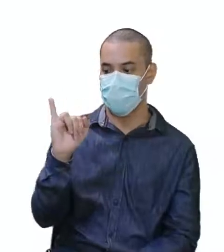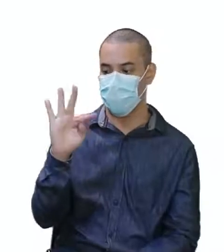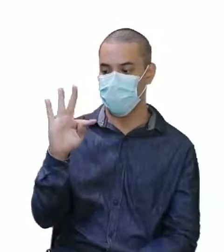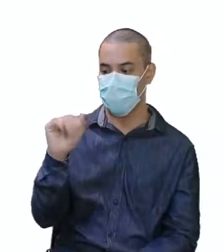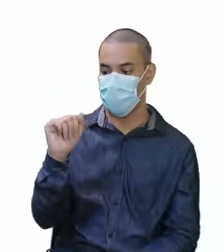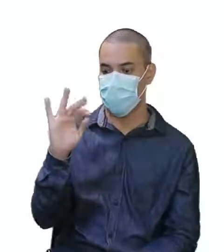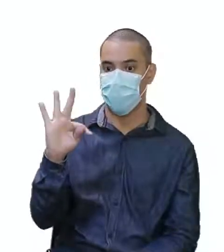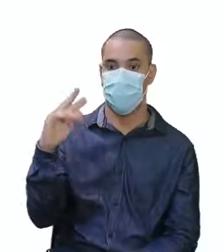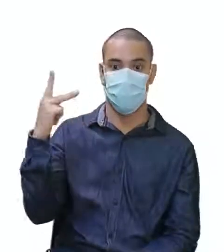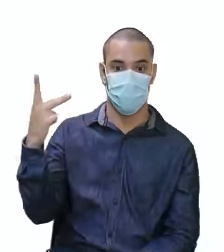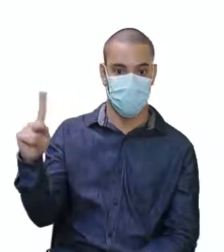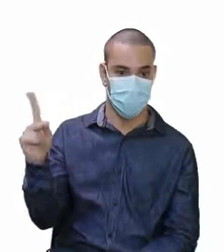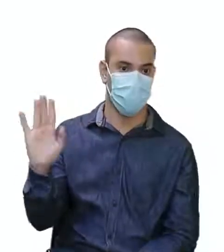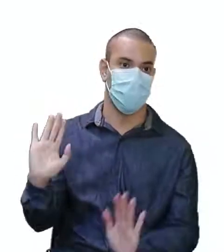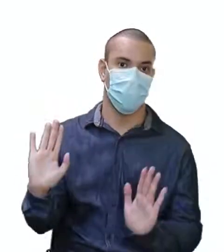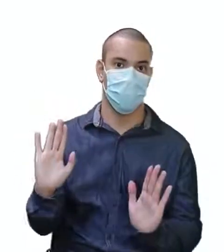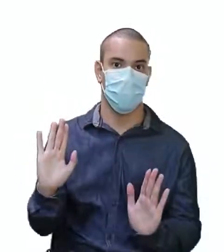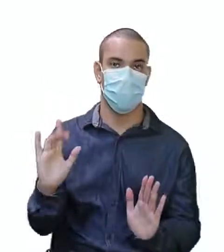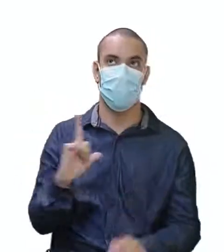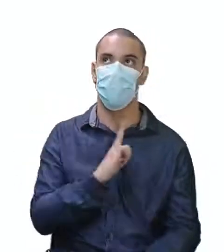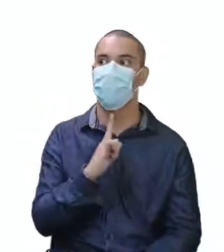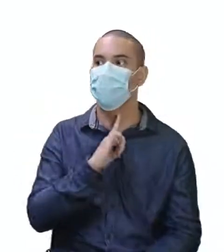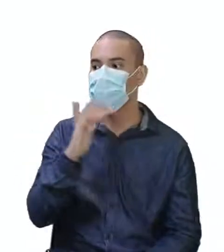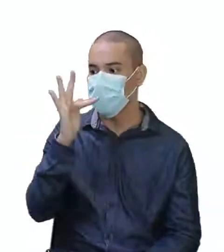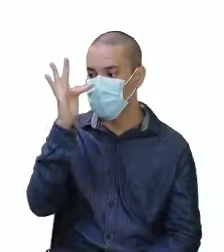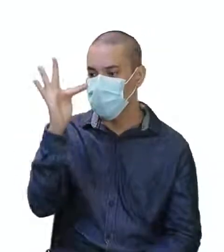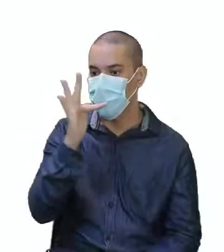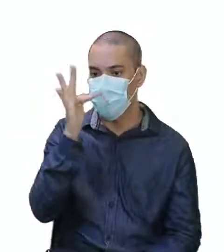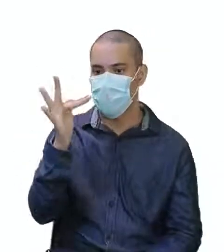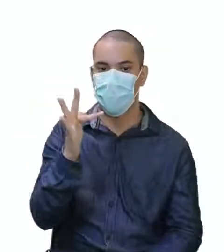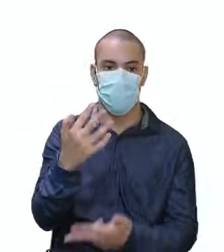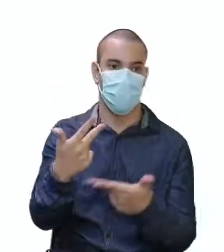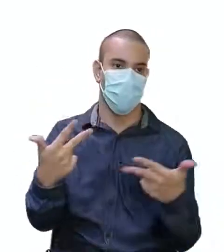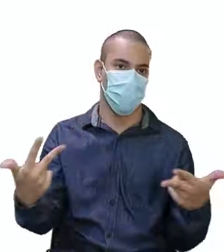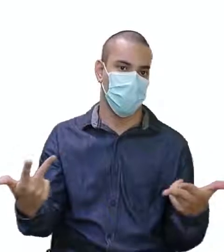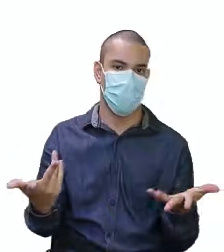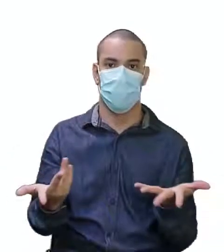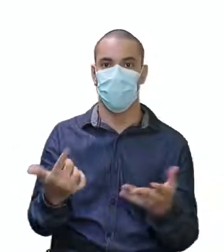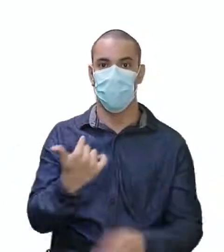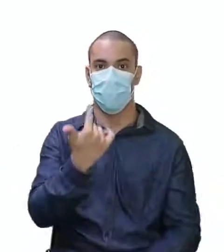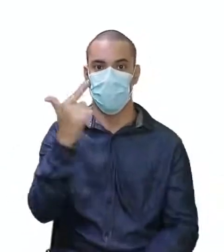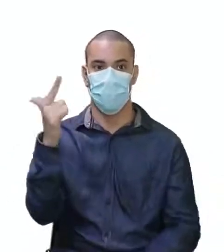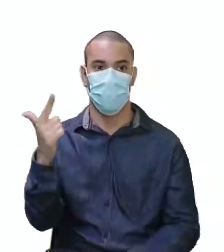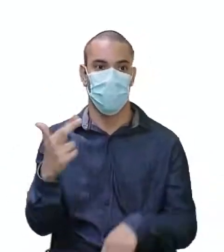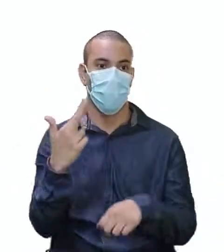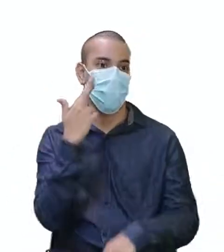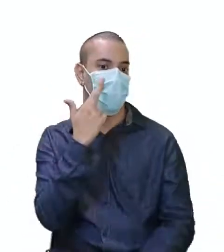dele. Eu tenho uma planta epífita, né? Eu tenho uma orquídea.